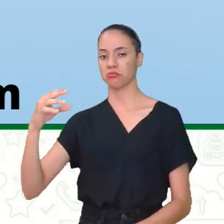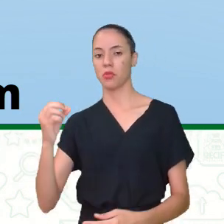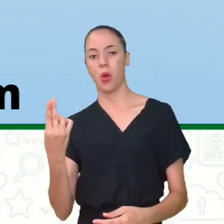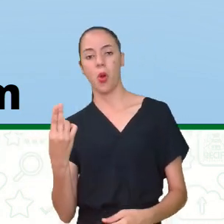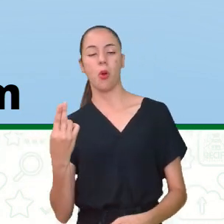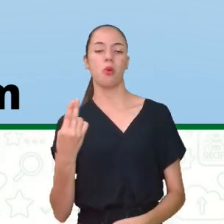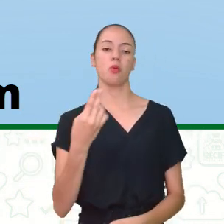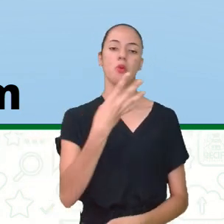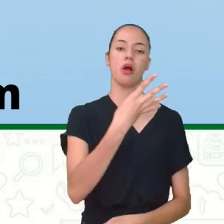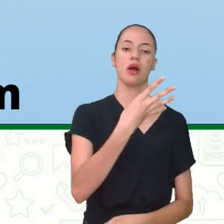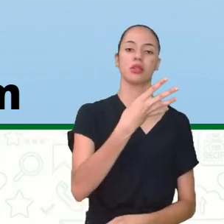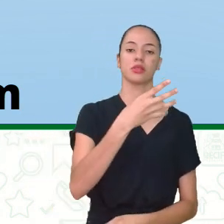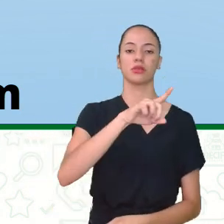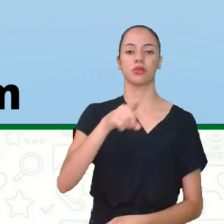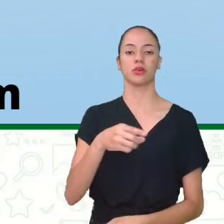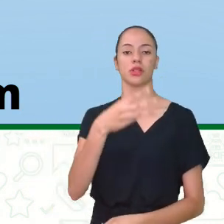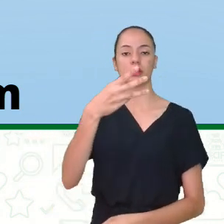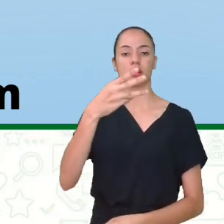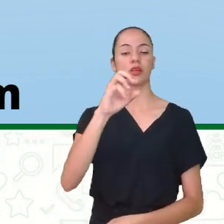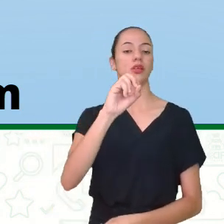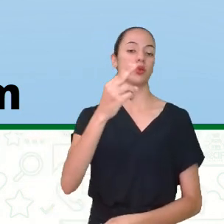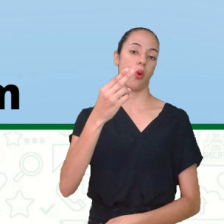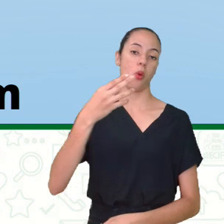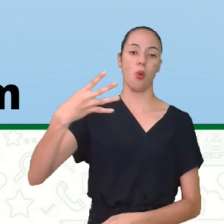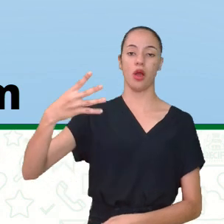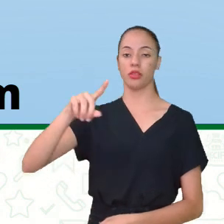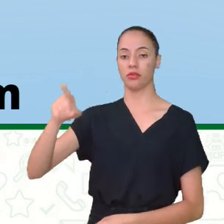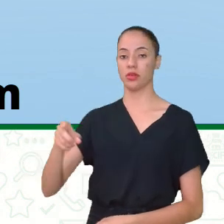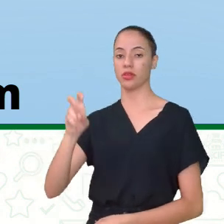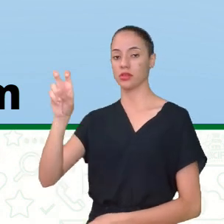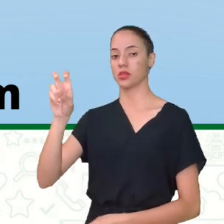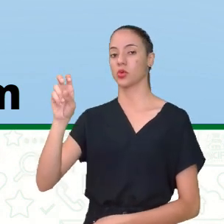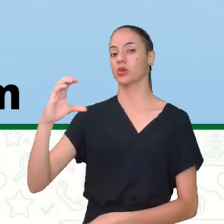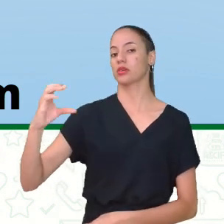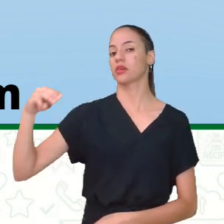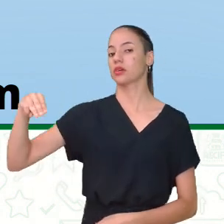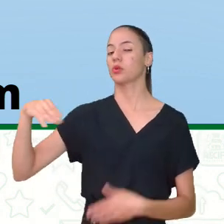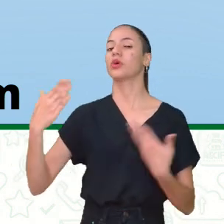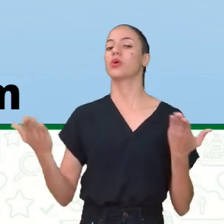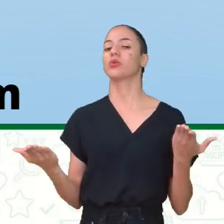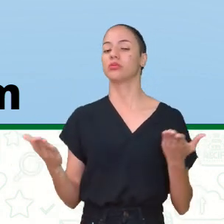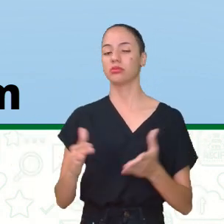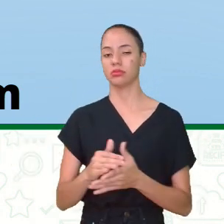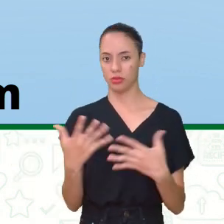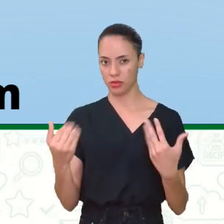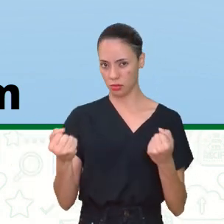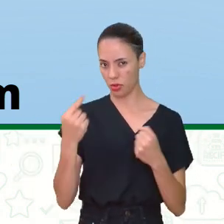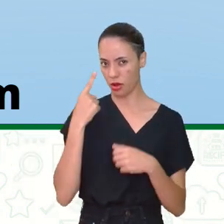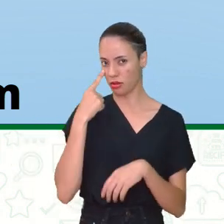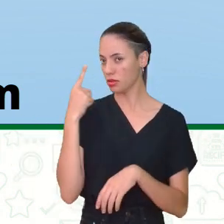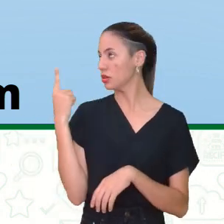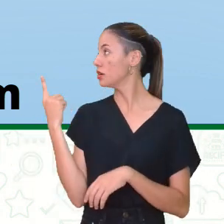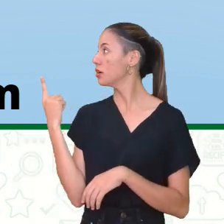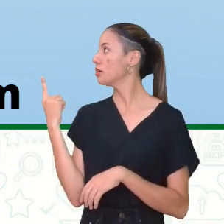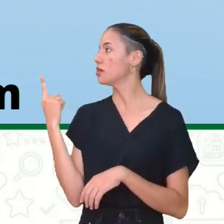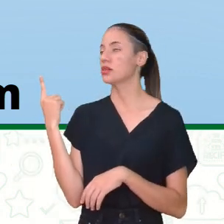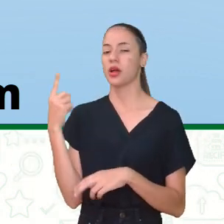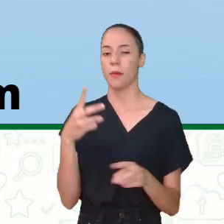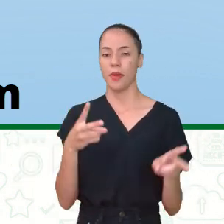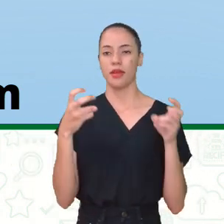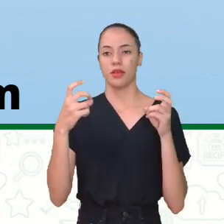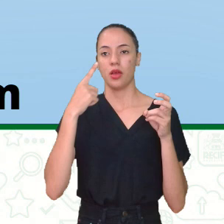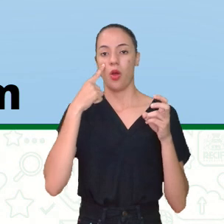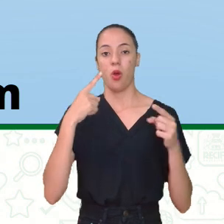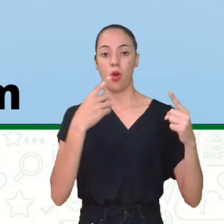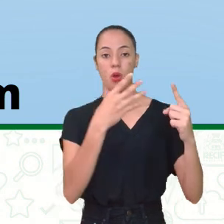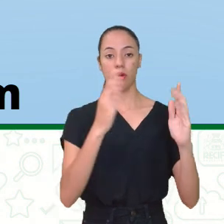4,3 ou é 4,5 centímetros, certo? Então, Vamos ver? Perceberam que está ali entre